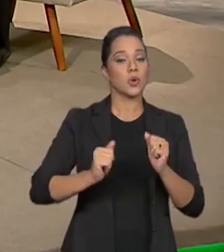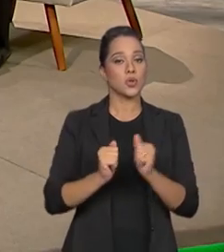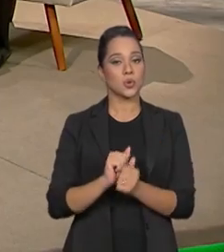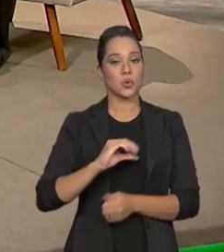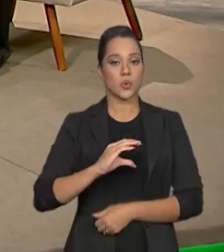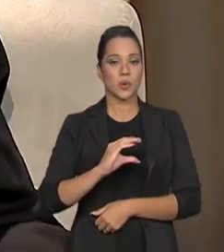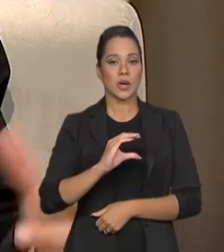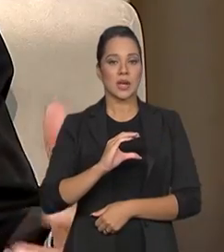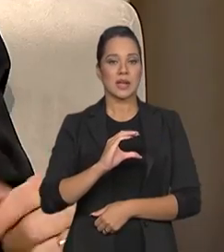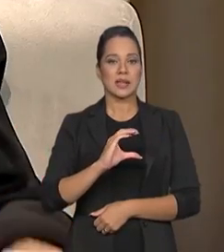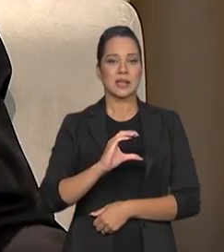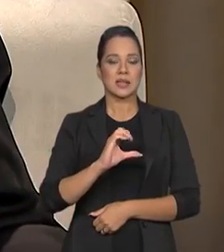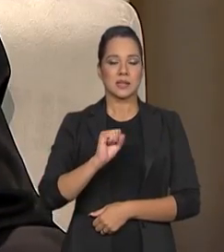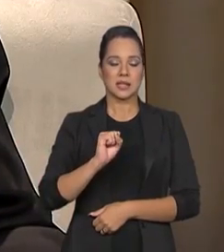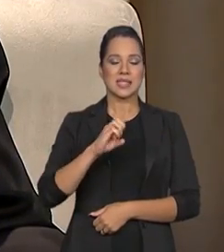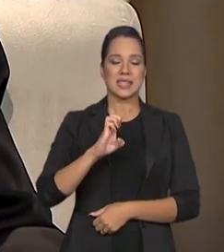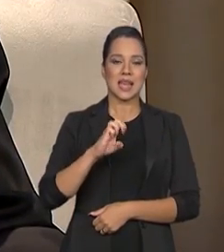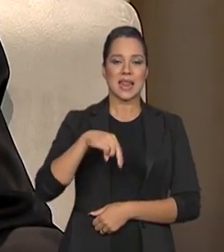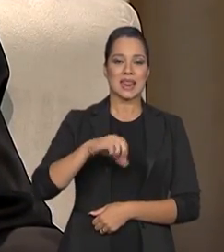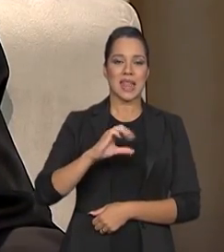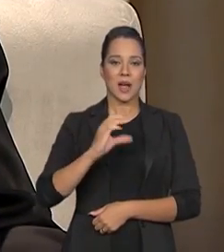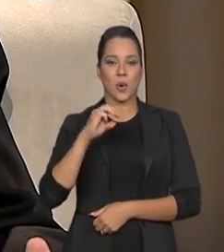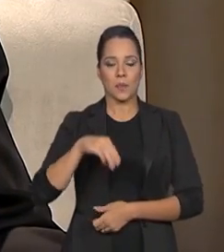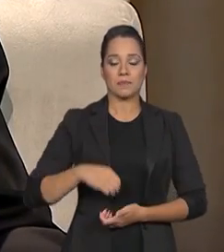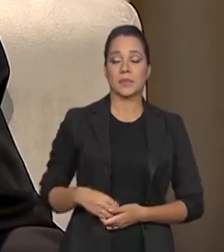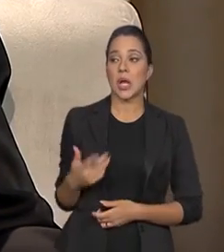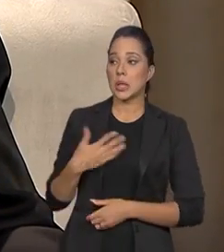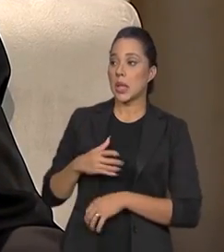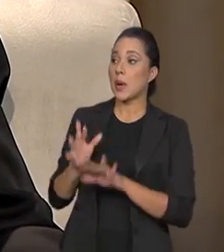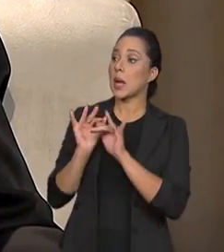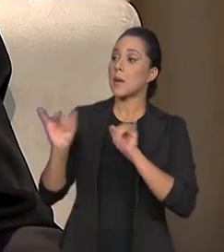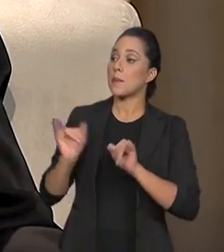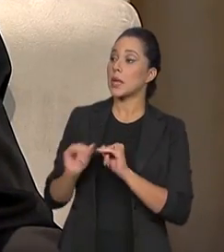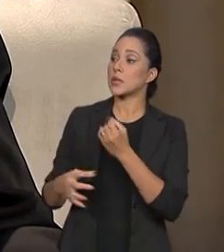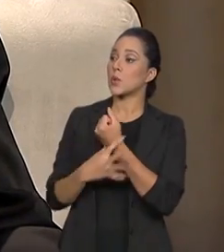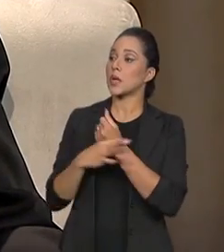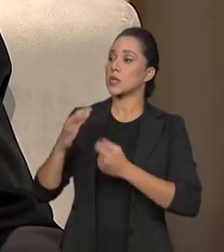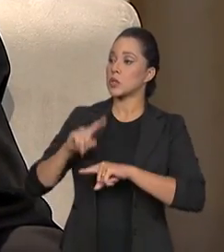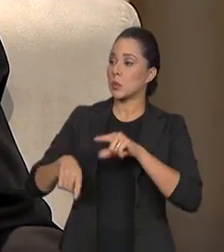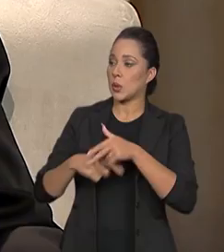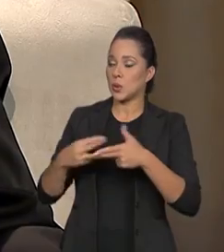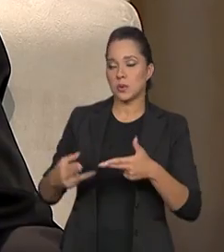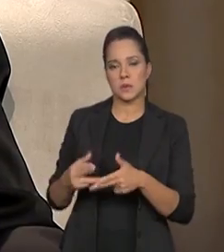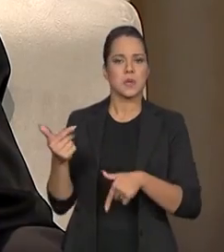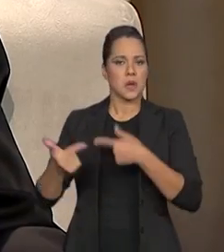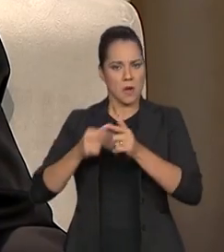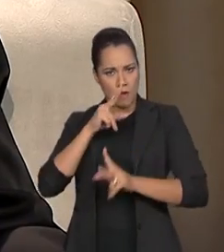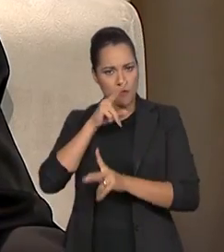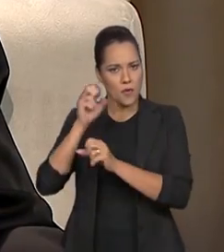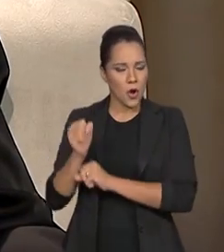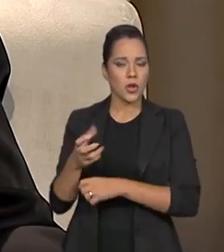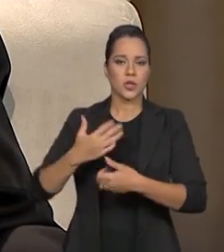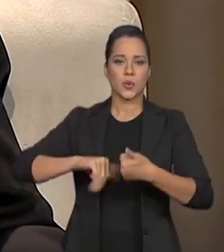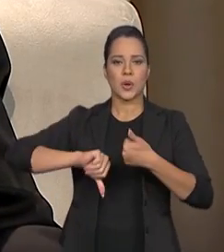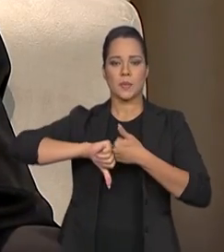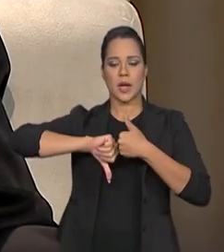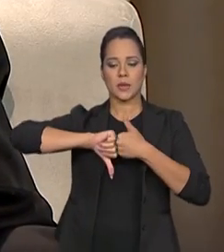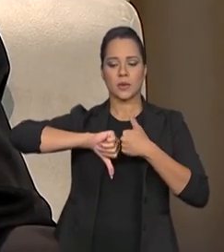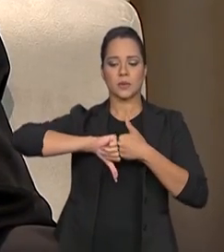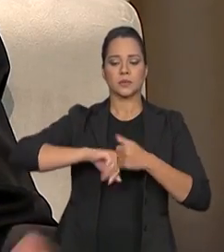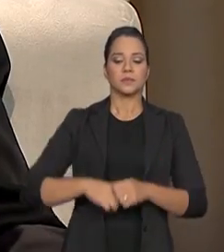né exatamente Então existe uma campanha Global da ocde sobre segurança de produtos que sempre foi uma atuação muito forte do Inmetro